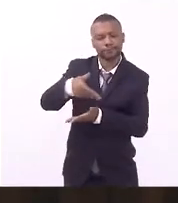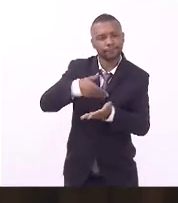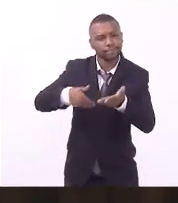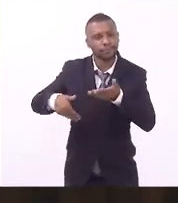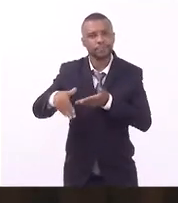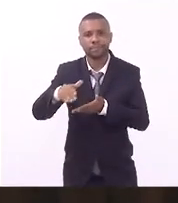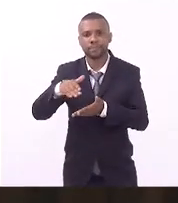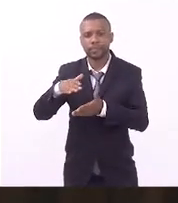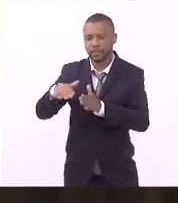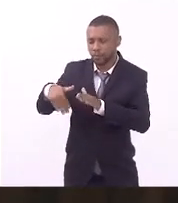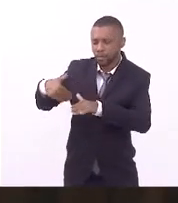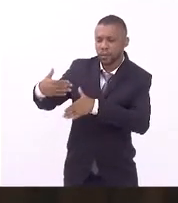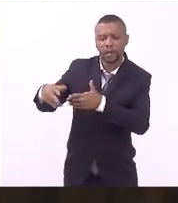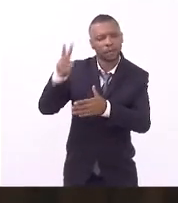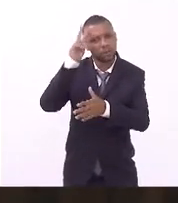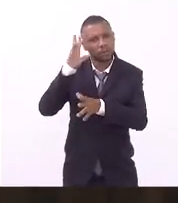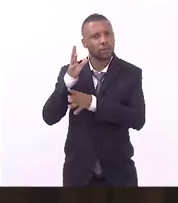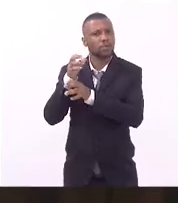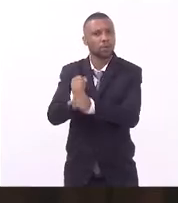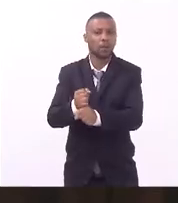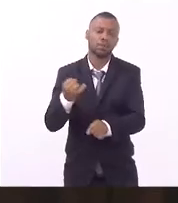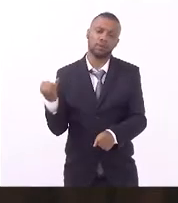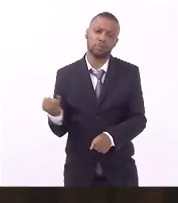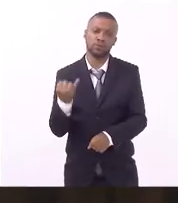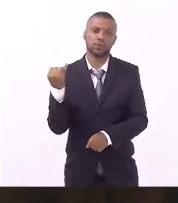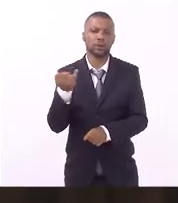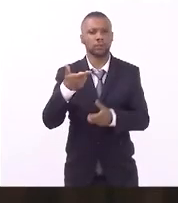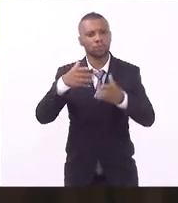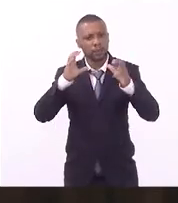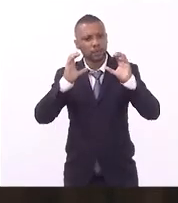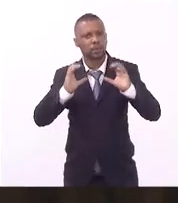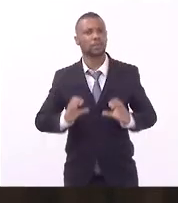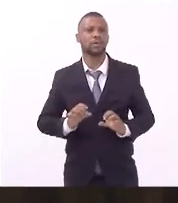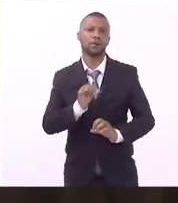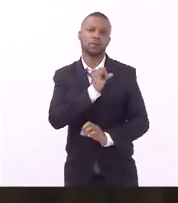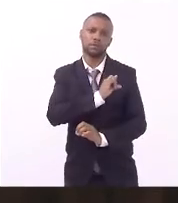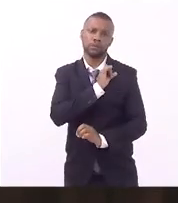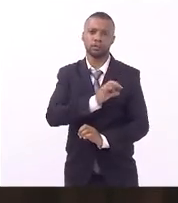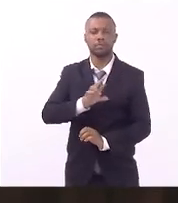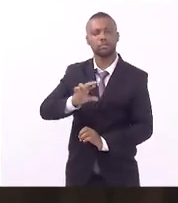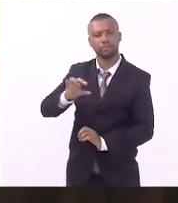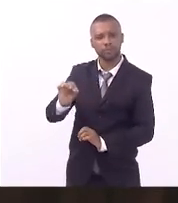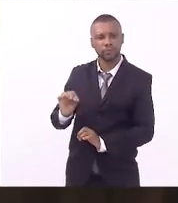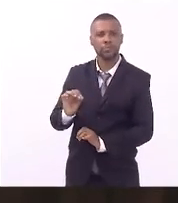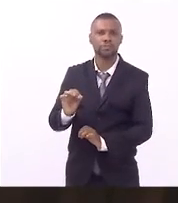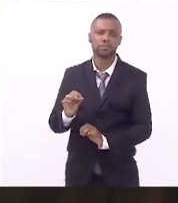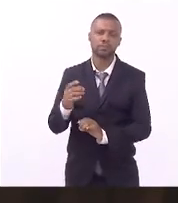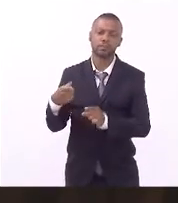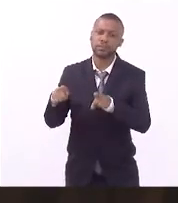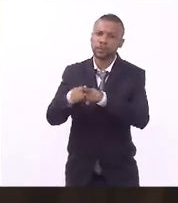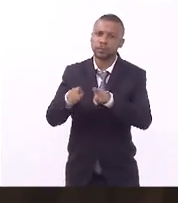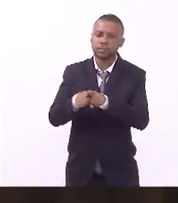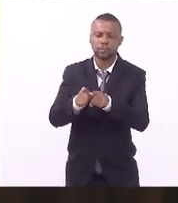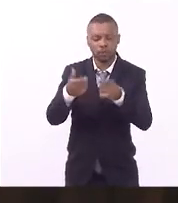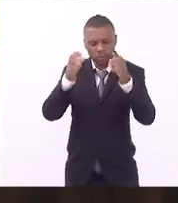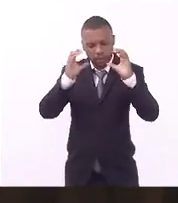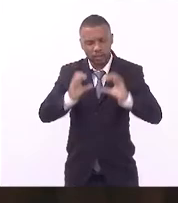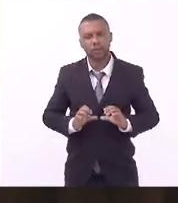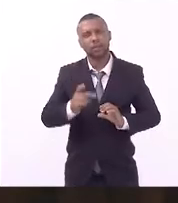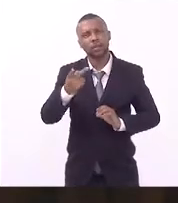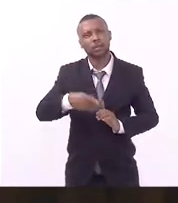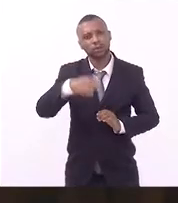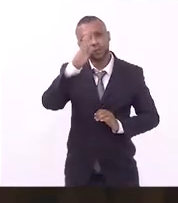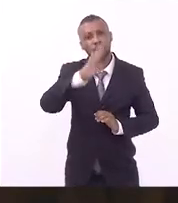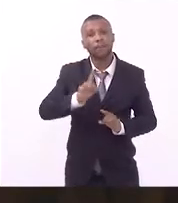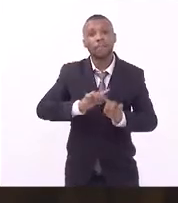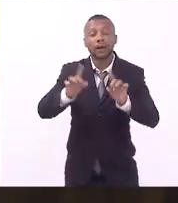muito importante, como cidadã do Estado do Rio de Janeiro e como uma cidadã brasileira. Mas eu vou